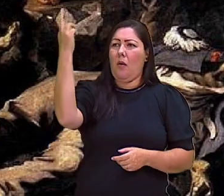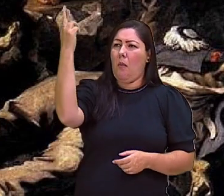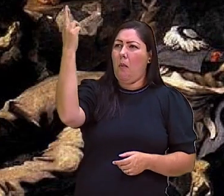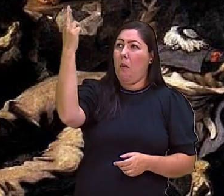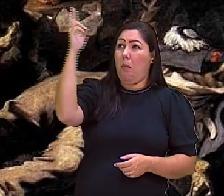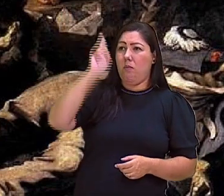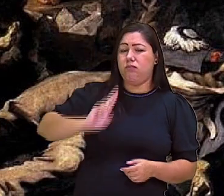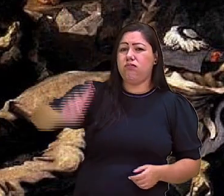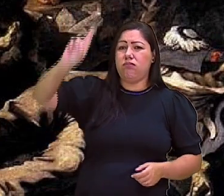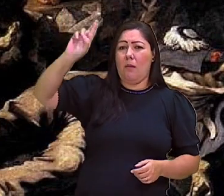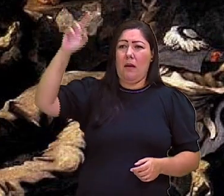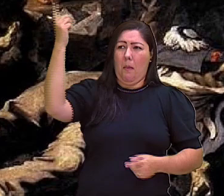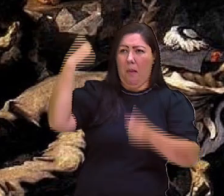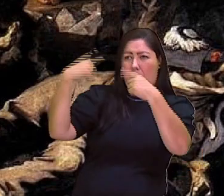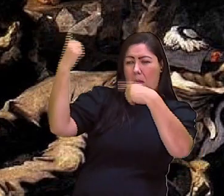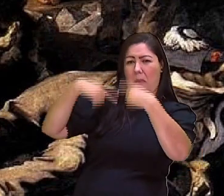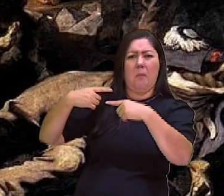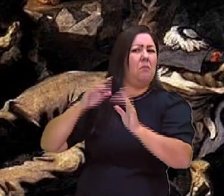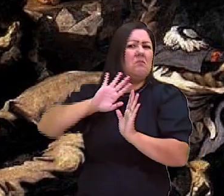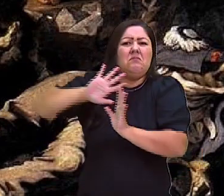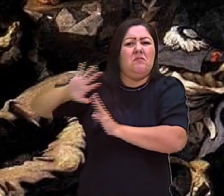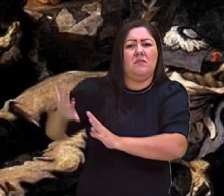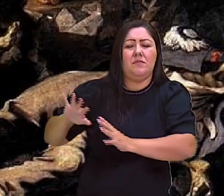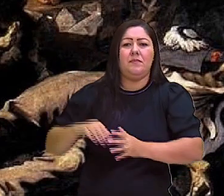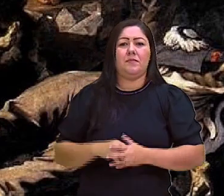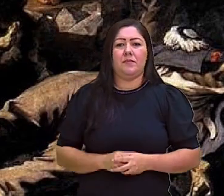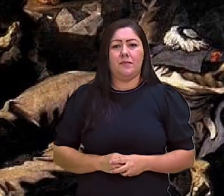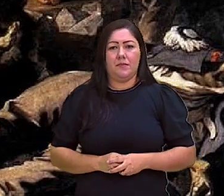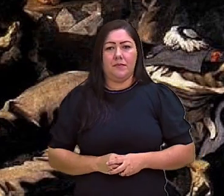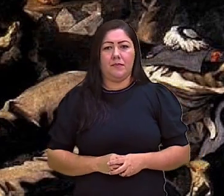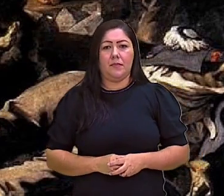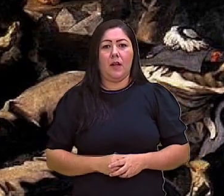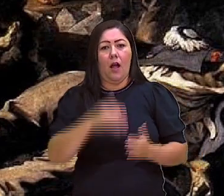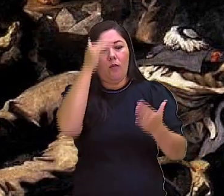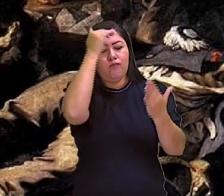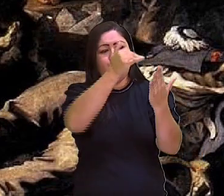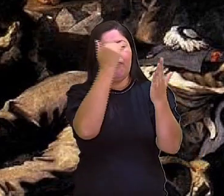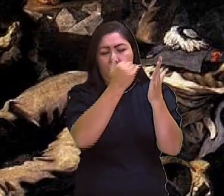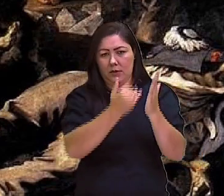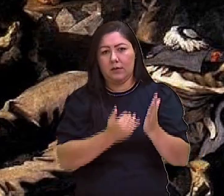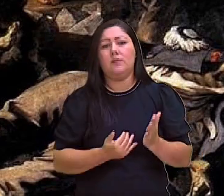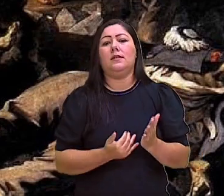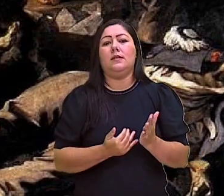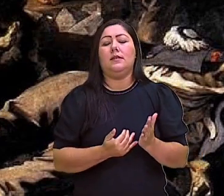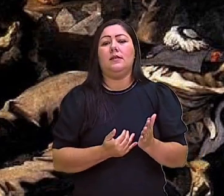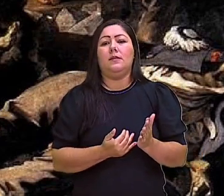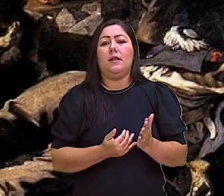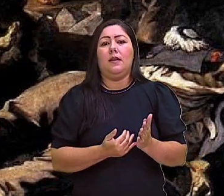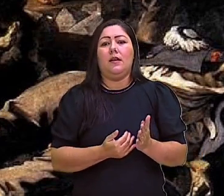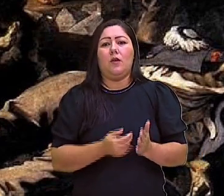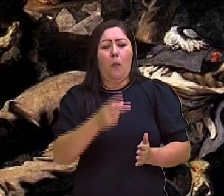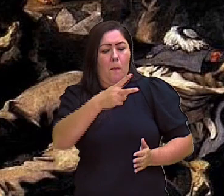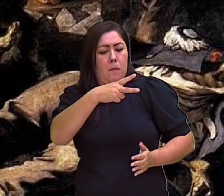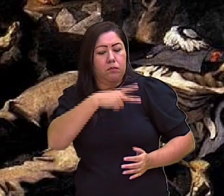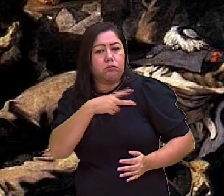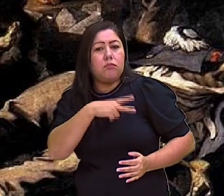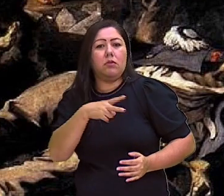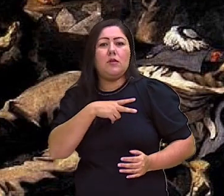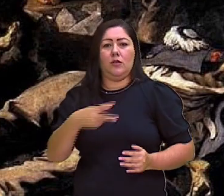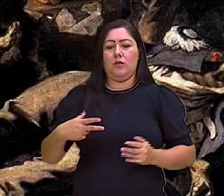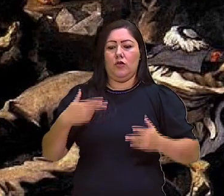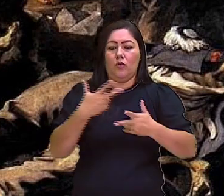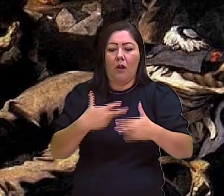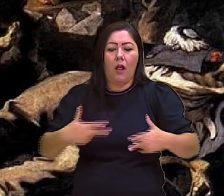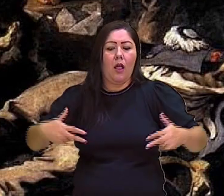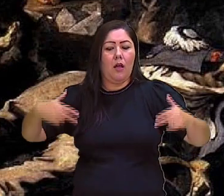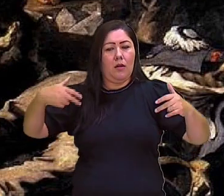fato respeitado por essa declaração. A propriedade seria privada, não mais pertencente ao rei